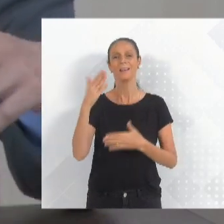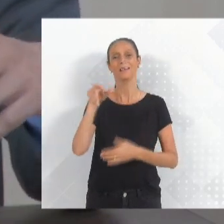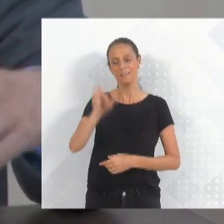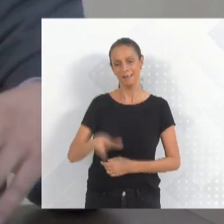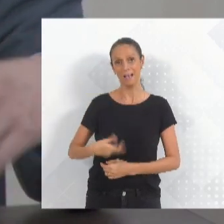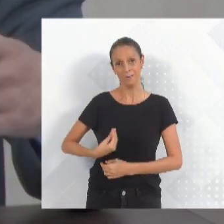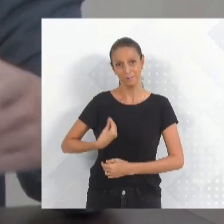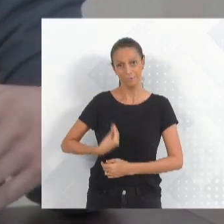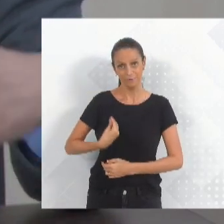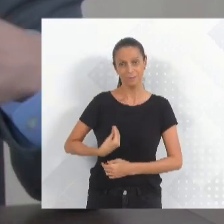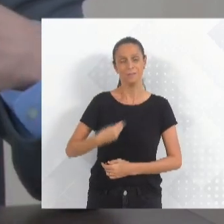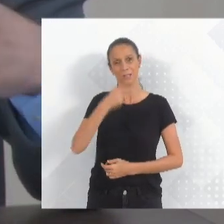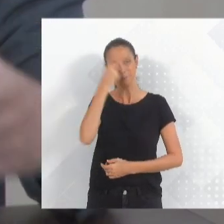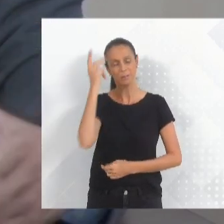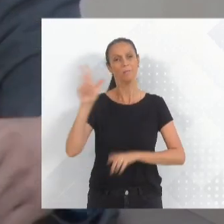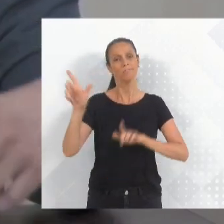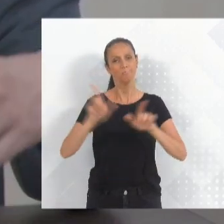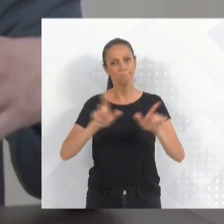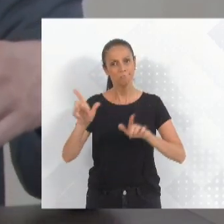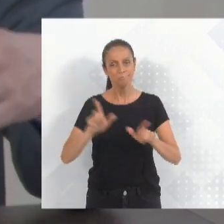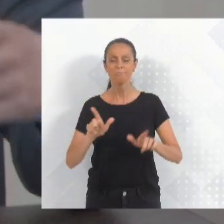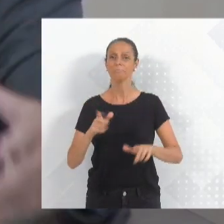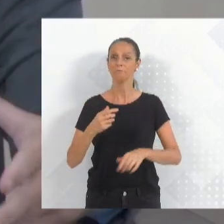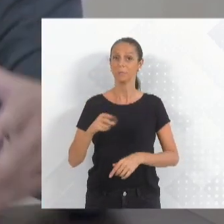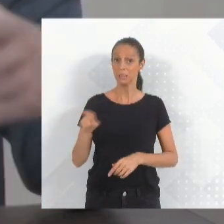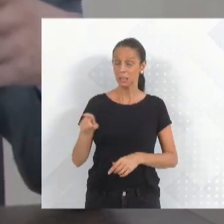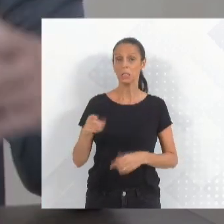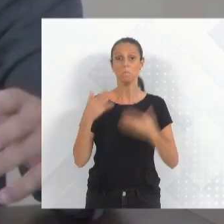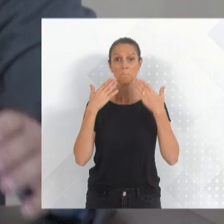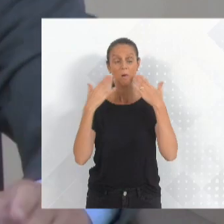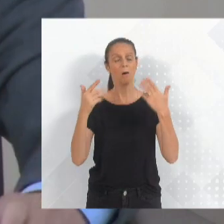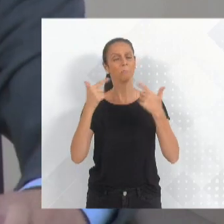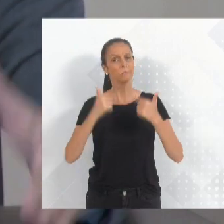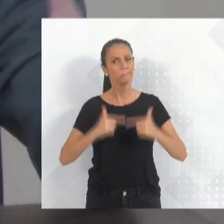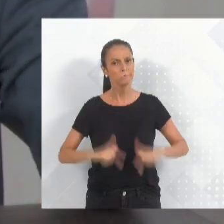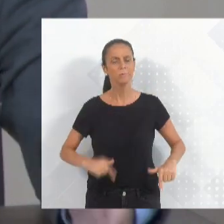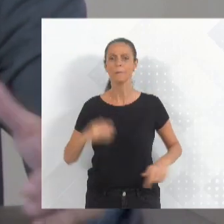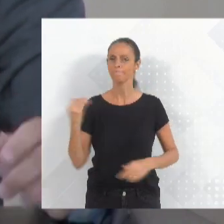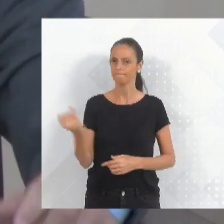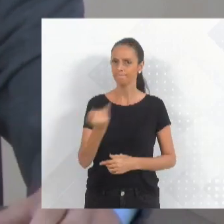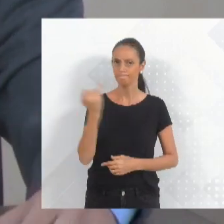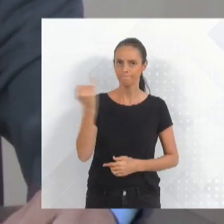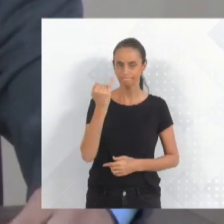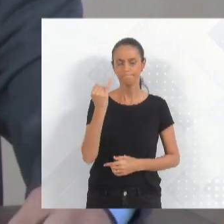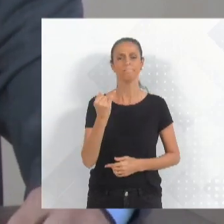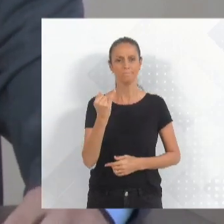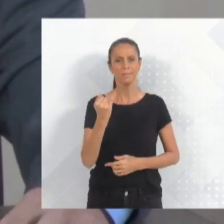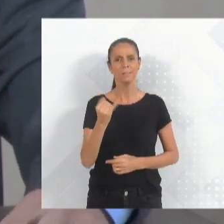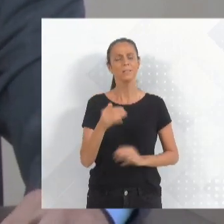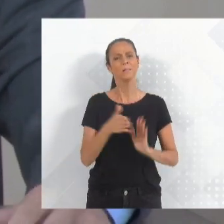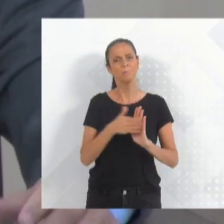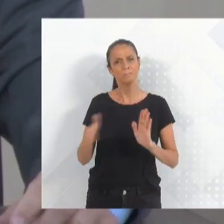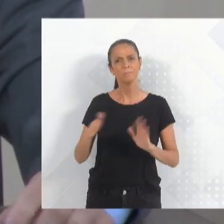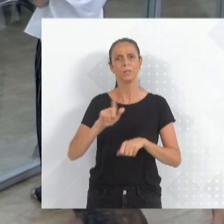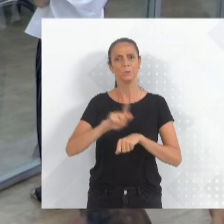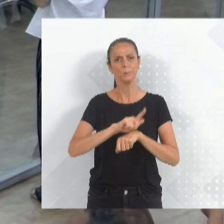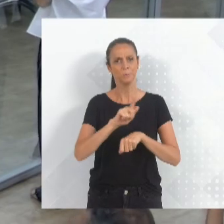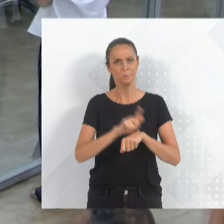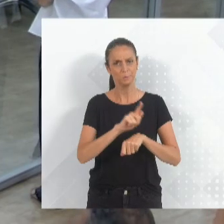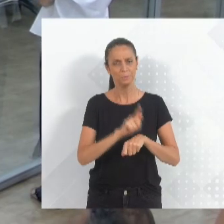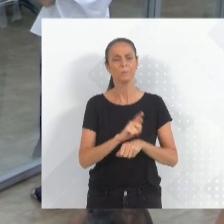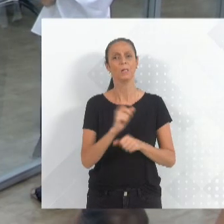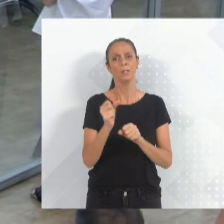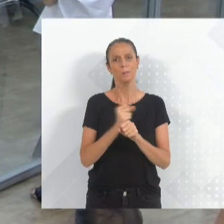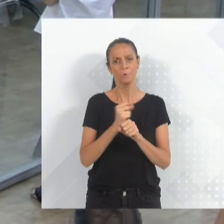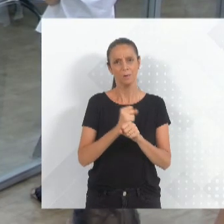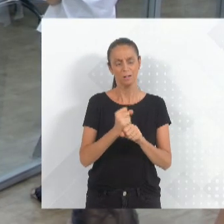tem nesse processo de transparência da administração desse governo que se iniciou em